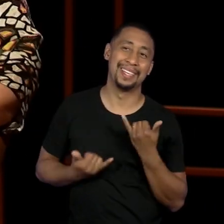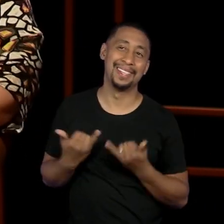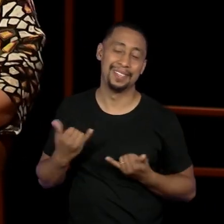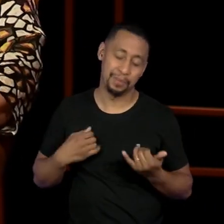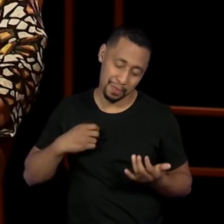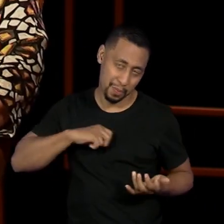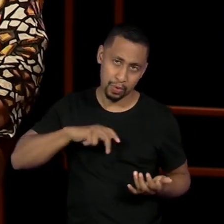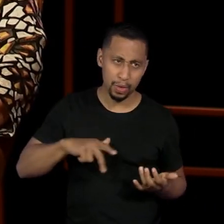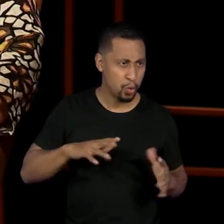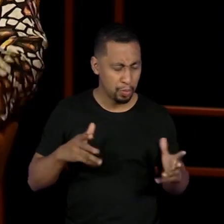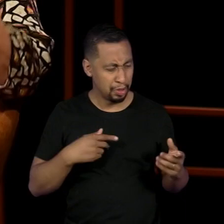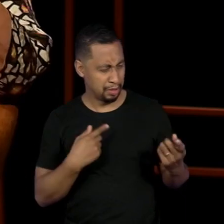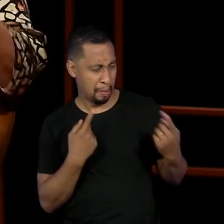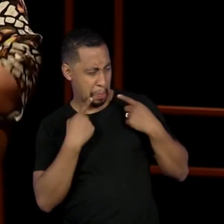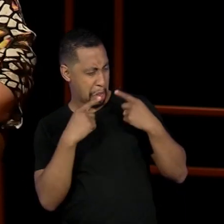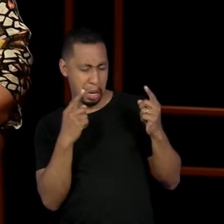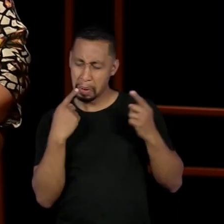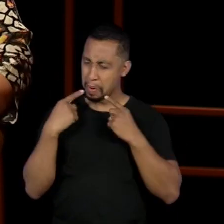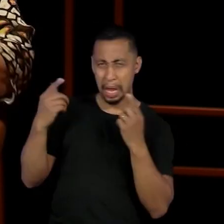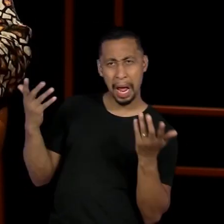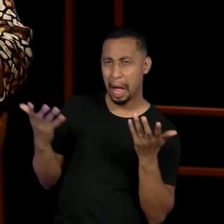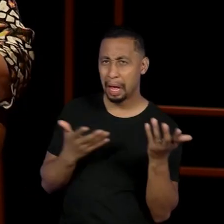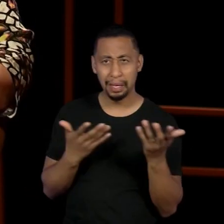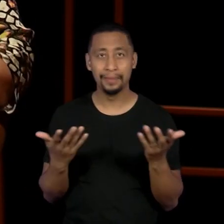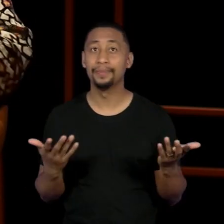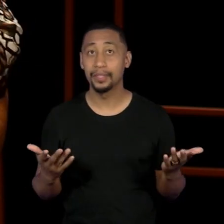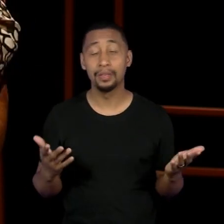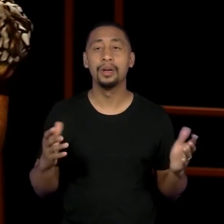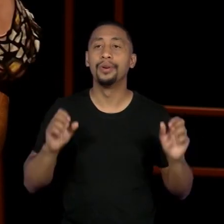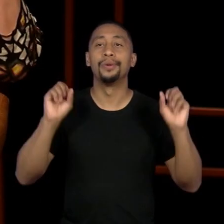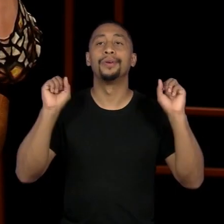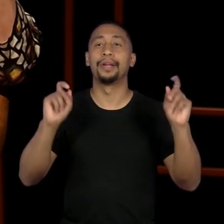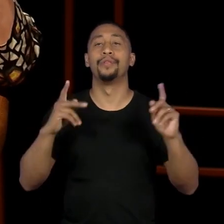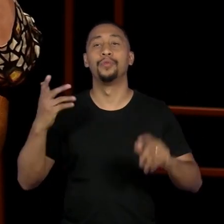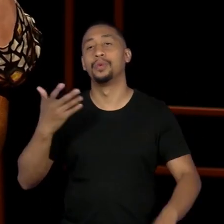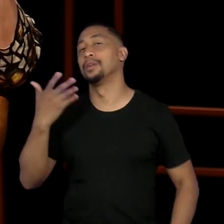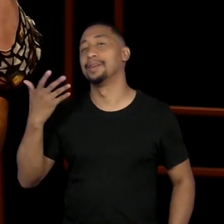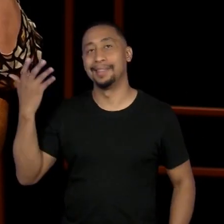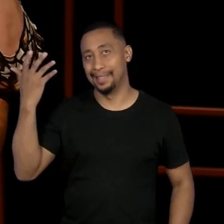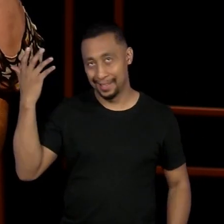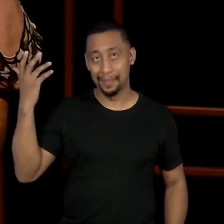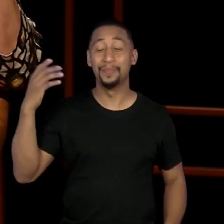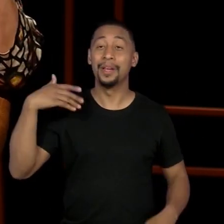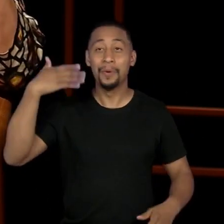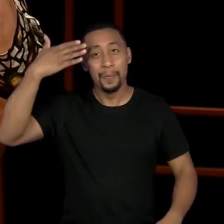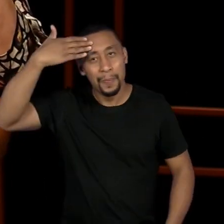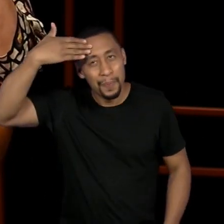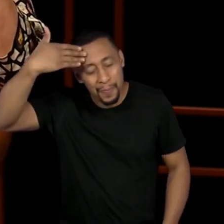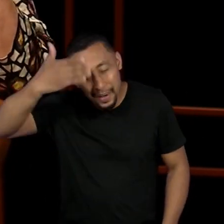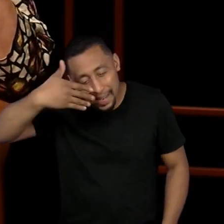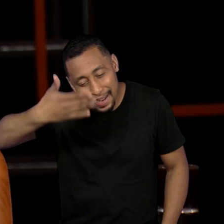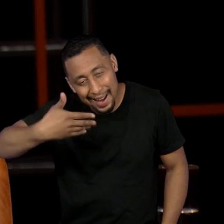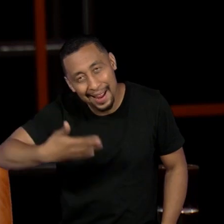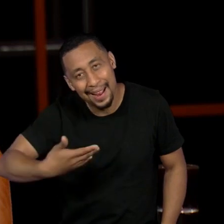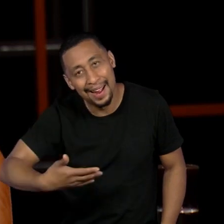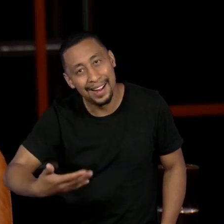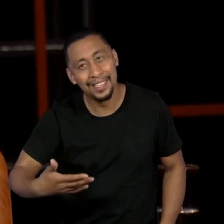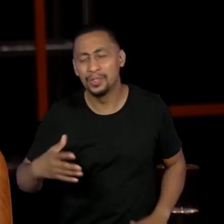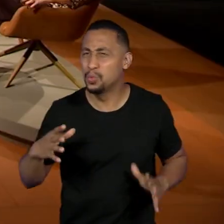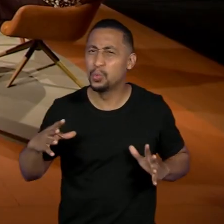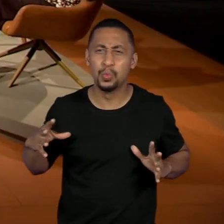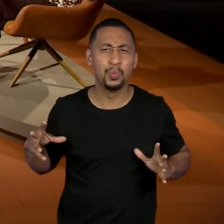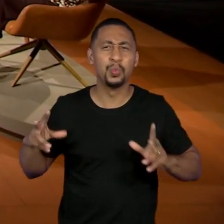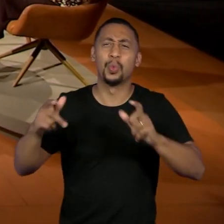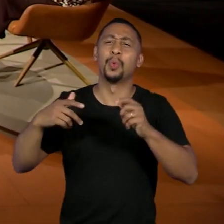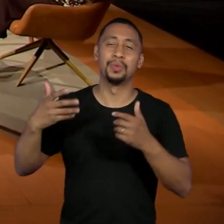cantas música brasileira. Ok, então vou cantar músicas portuguesas. Aí eu fiz uma homenagem a todos os cantores desde os anos